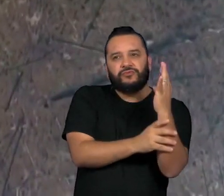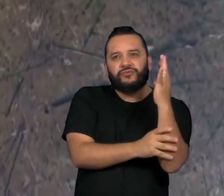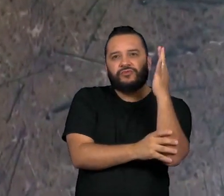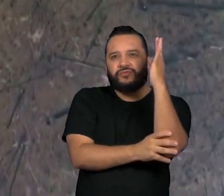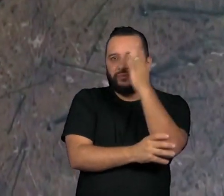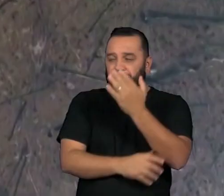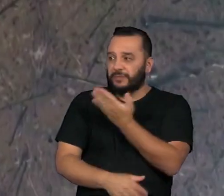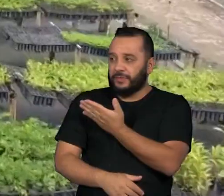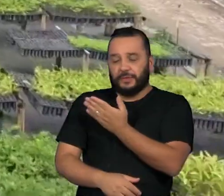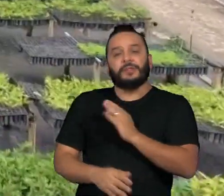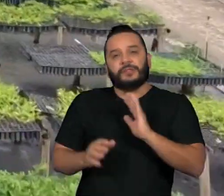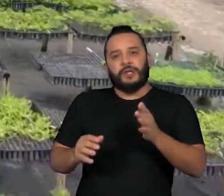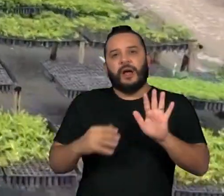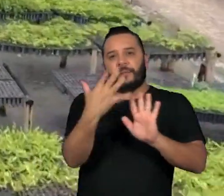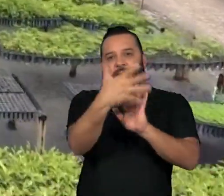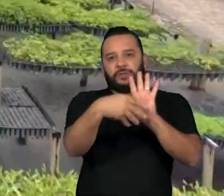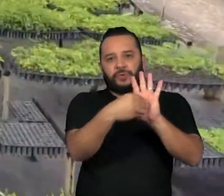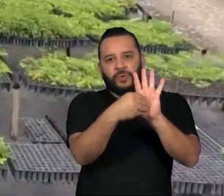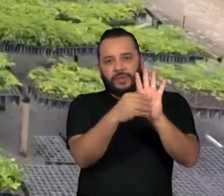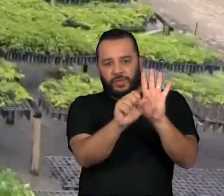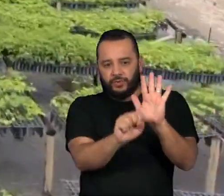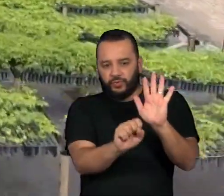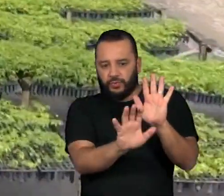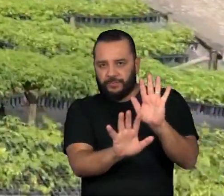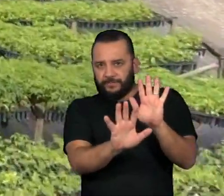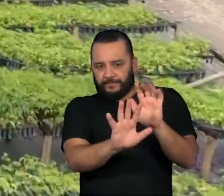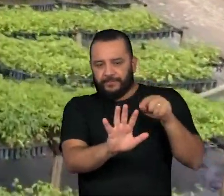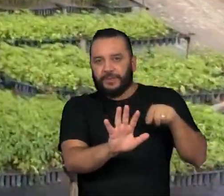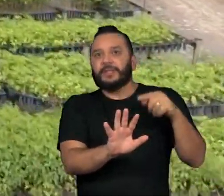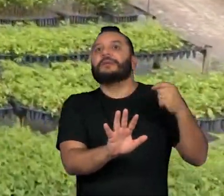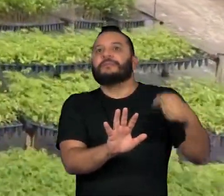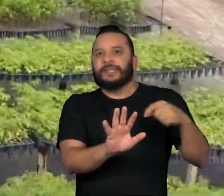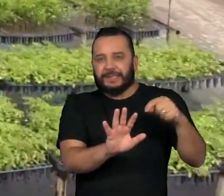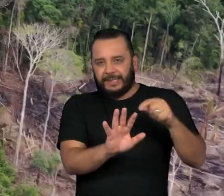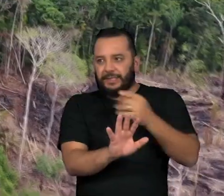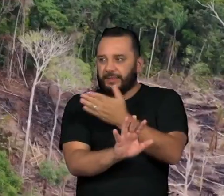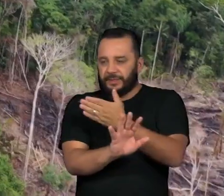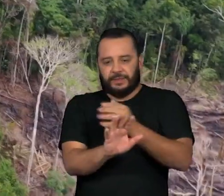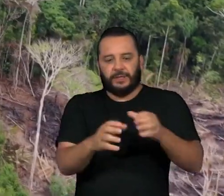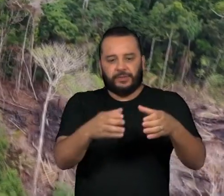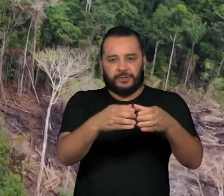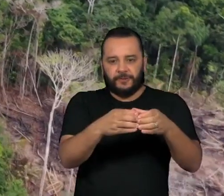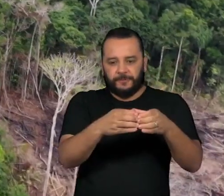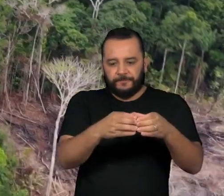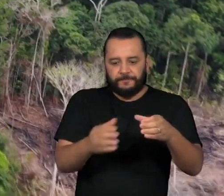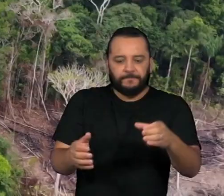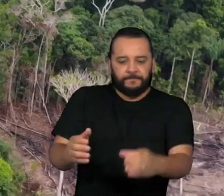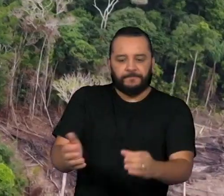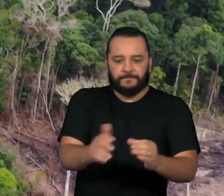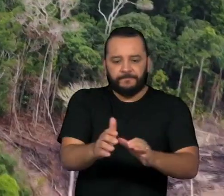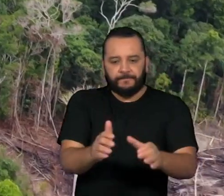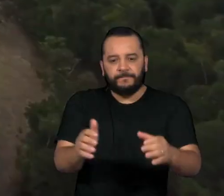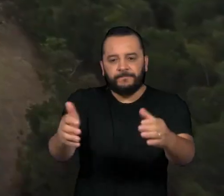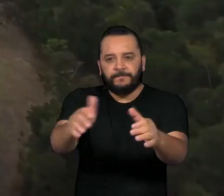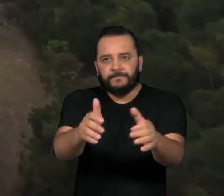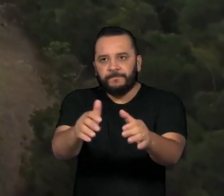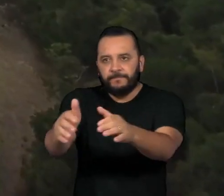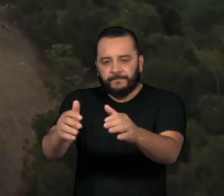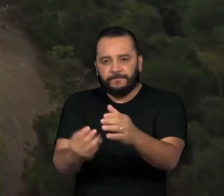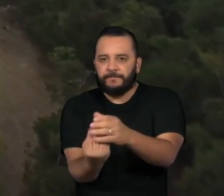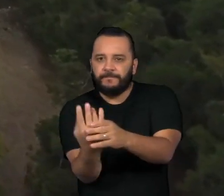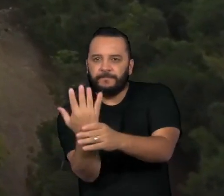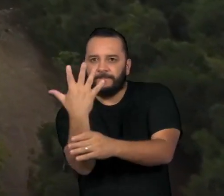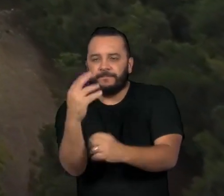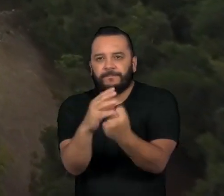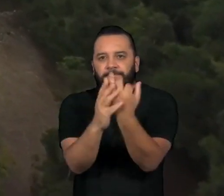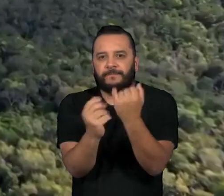do Desmatamento. Implantar os Arcos da Restauração ao longo de 1 milhão de quilômetros quadrados do Oceano